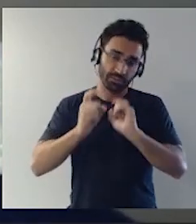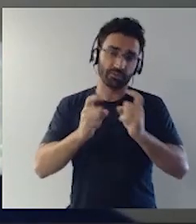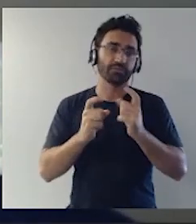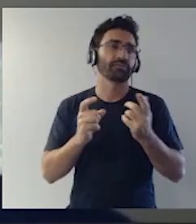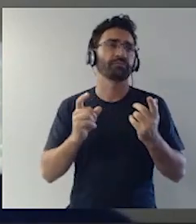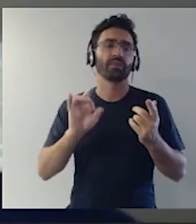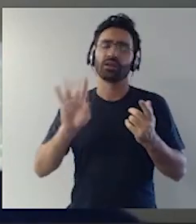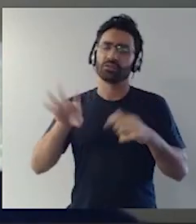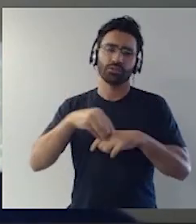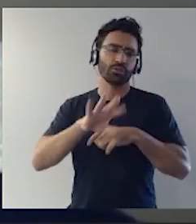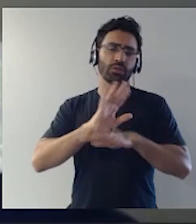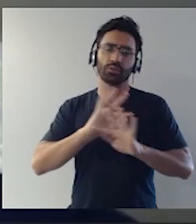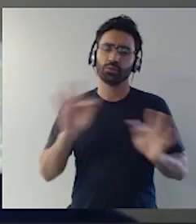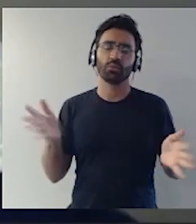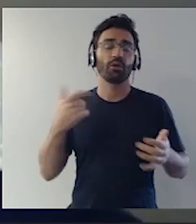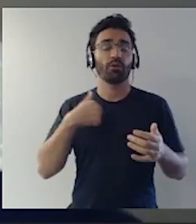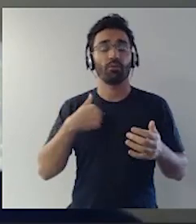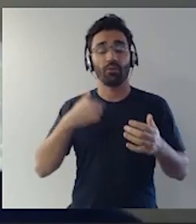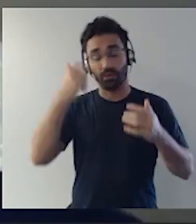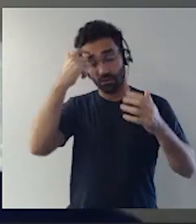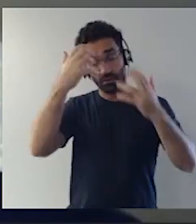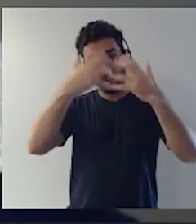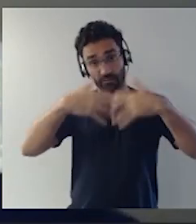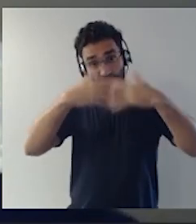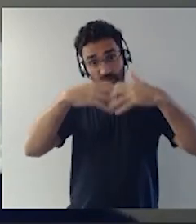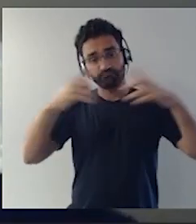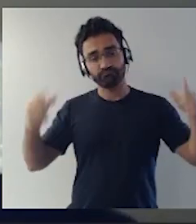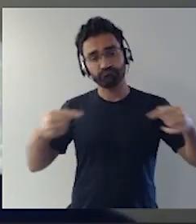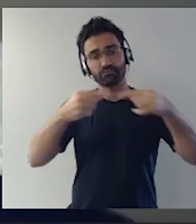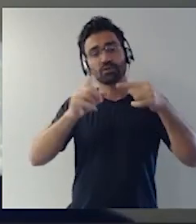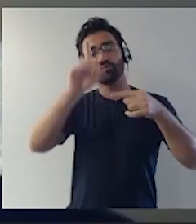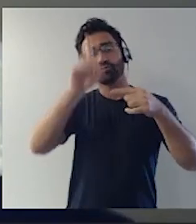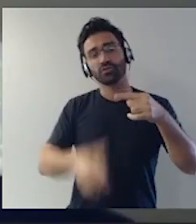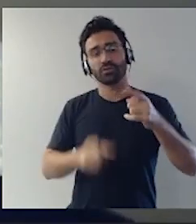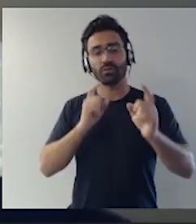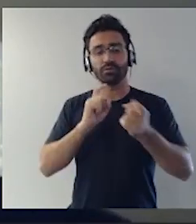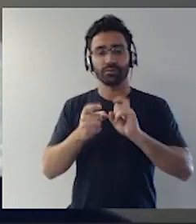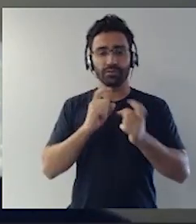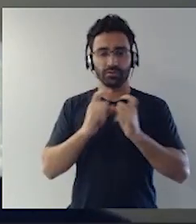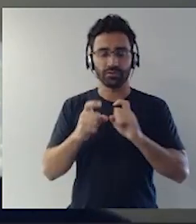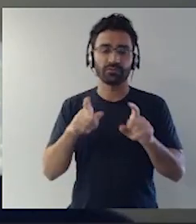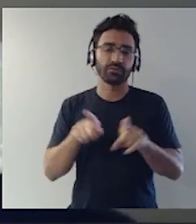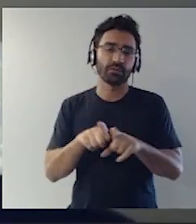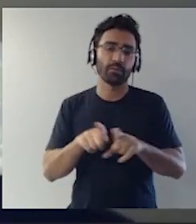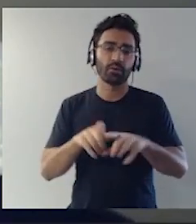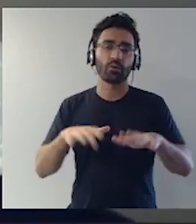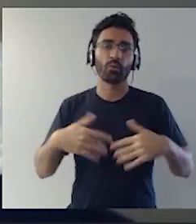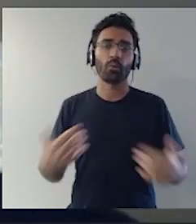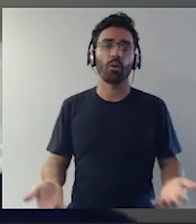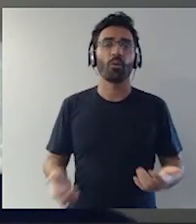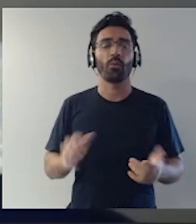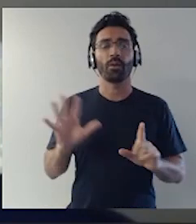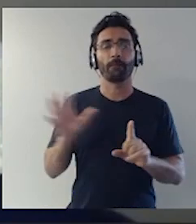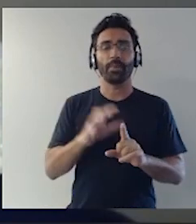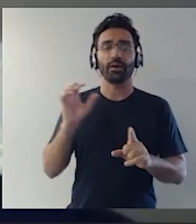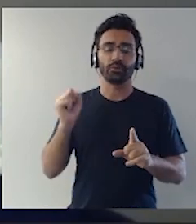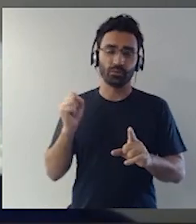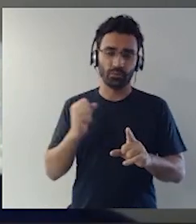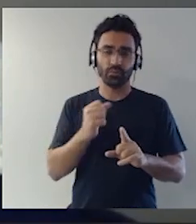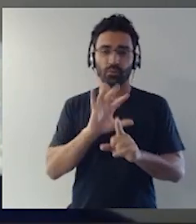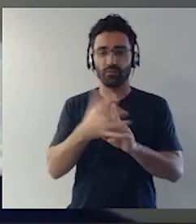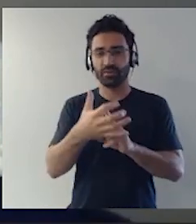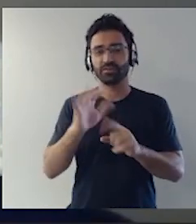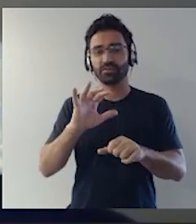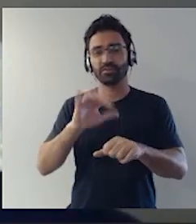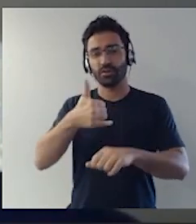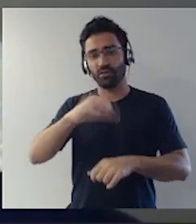reflexões que eu traria como sendo do direito administrativo e impactos da Covid-19, porque entendo